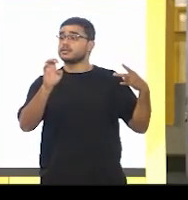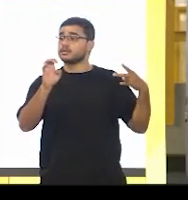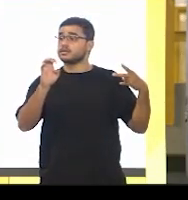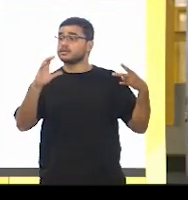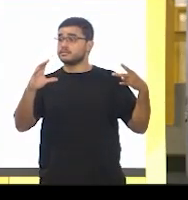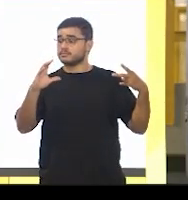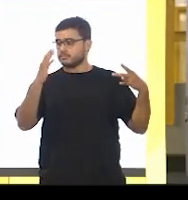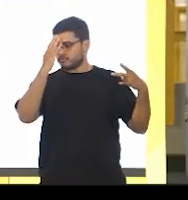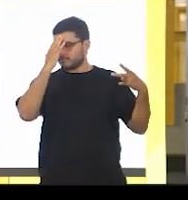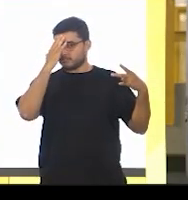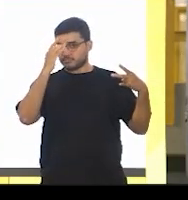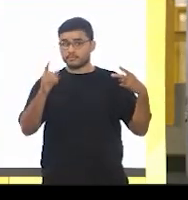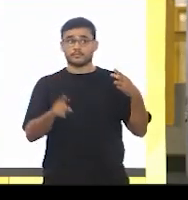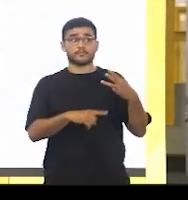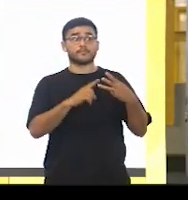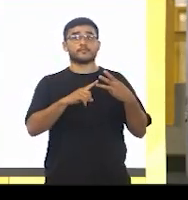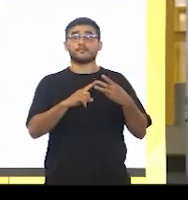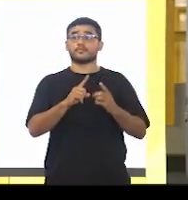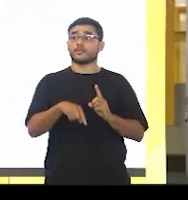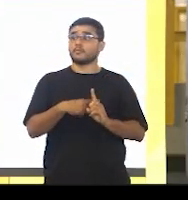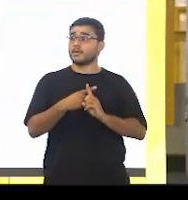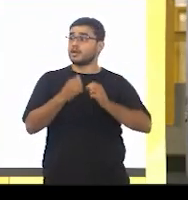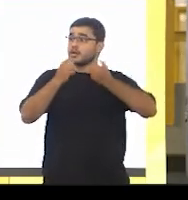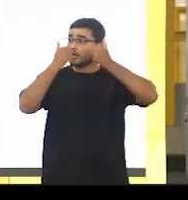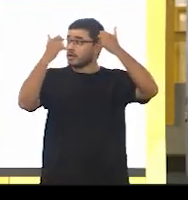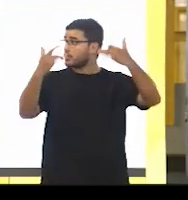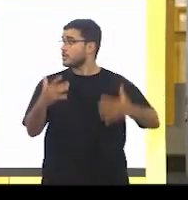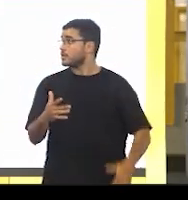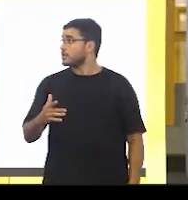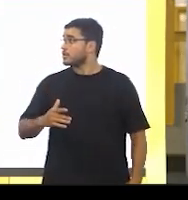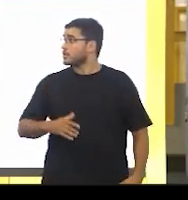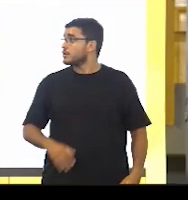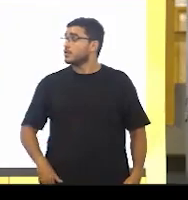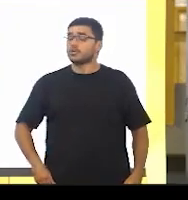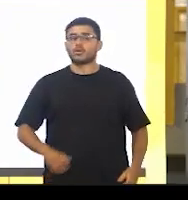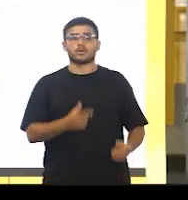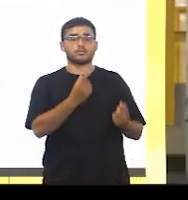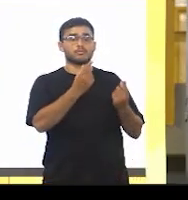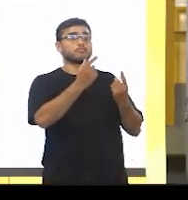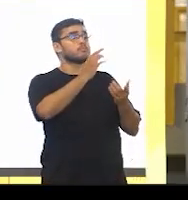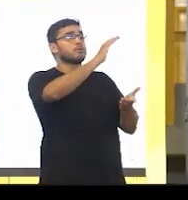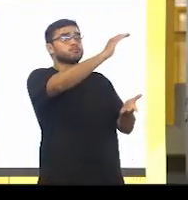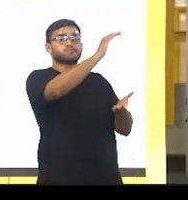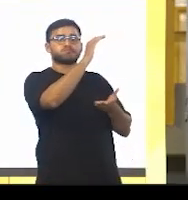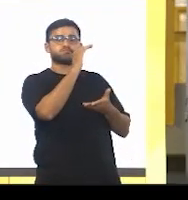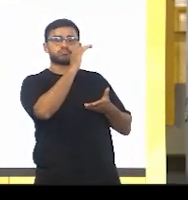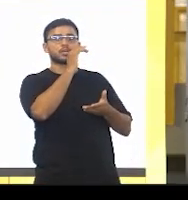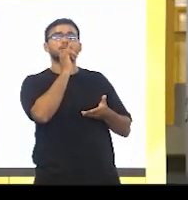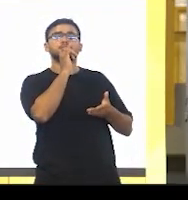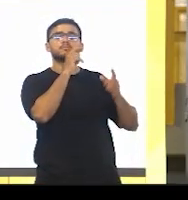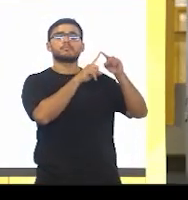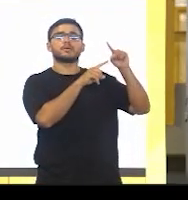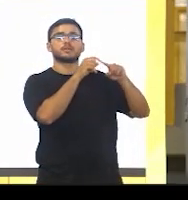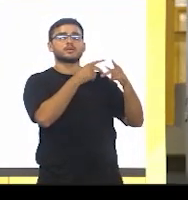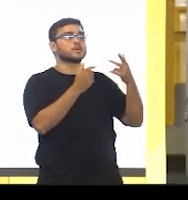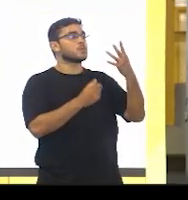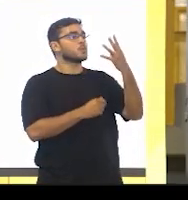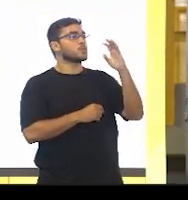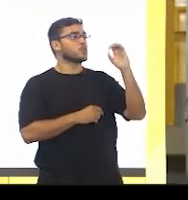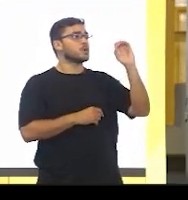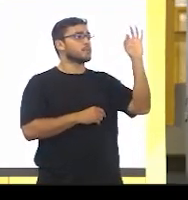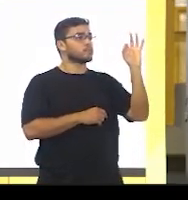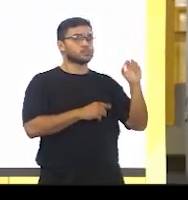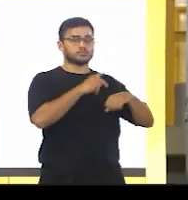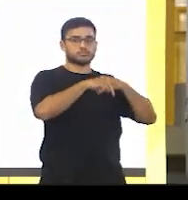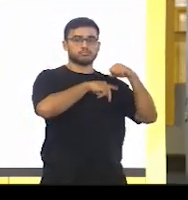O produto agora que venha para GGlândia, que venha para Mardenlândia, vai pagar a mesma taxa. É 40%